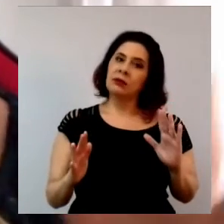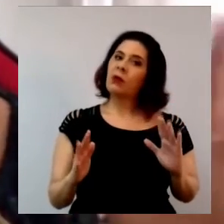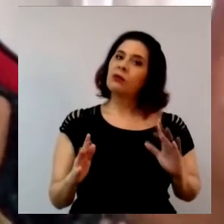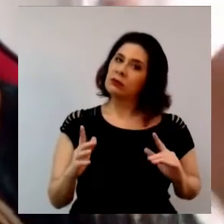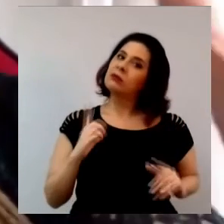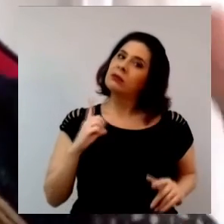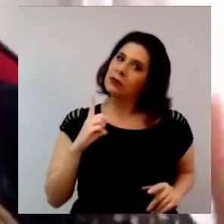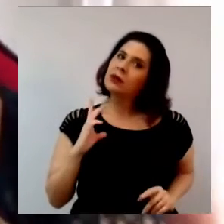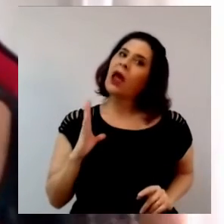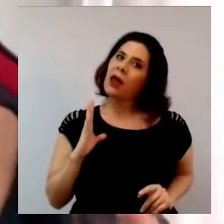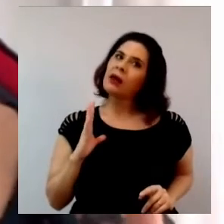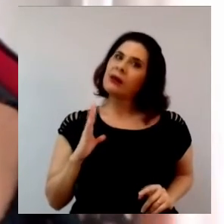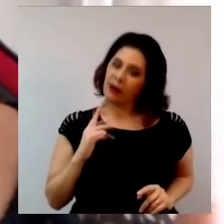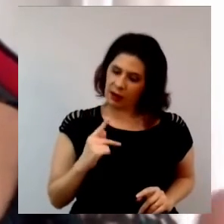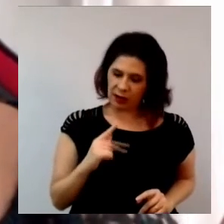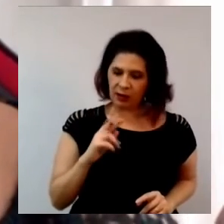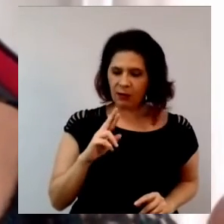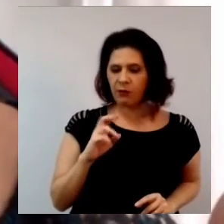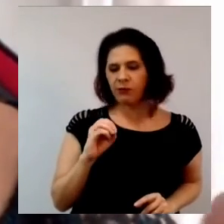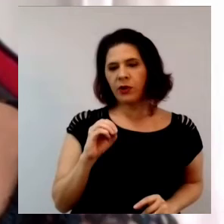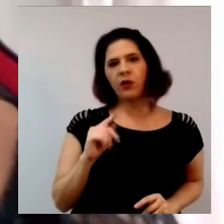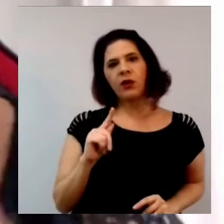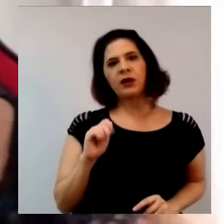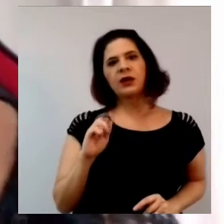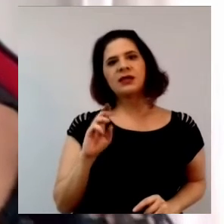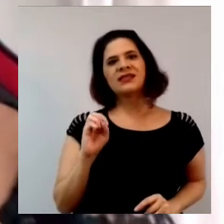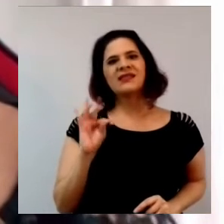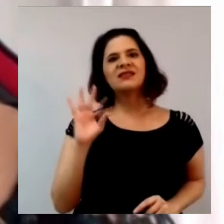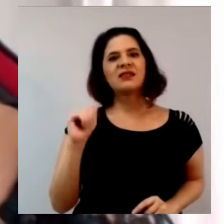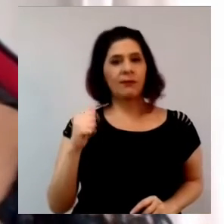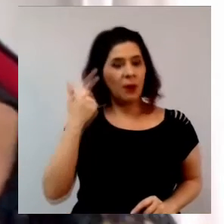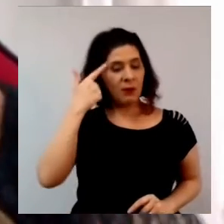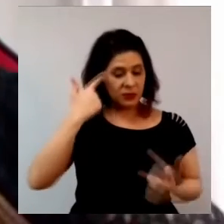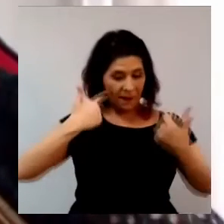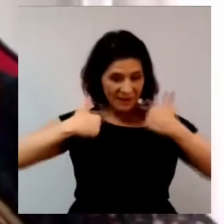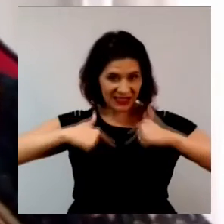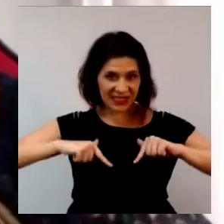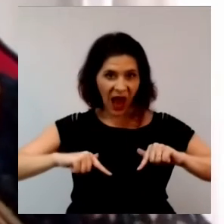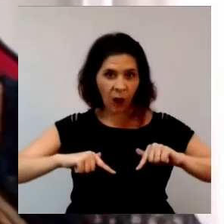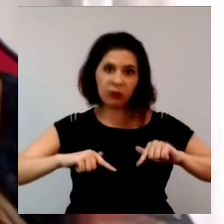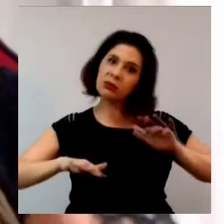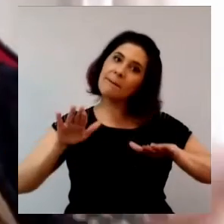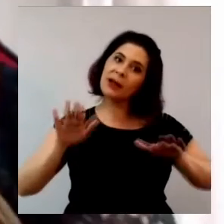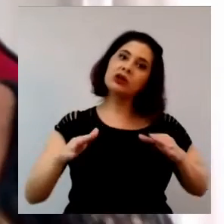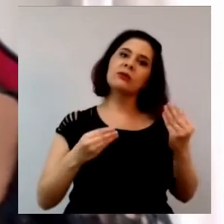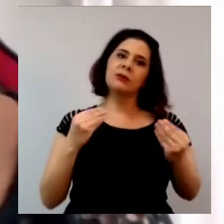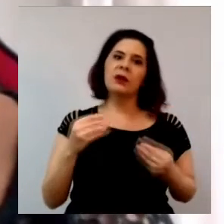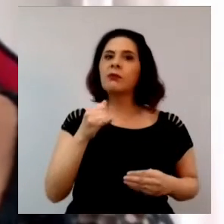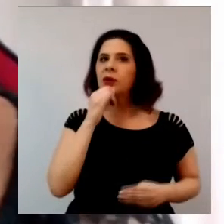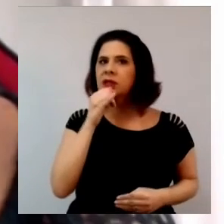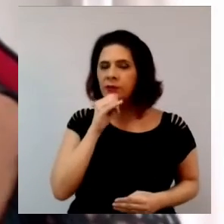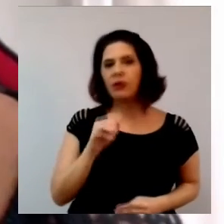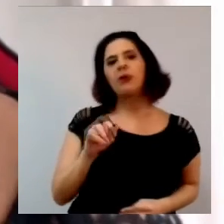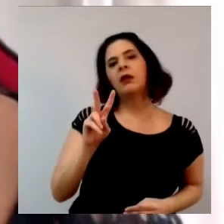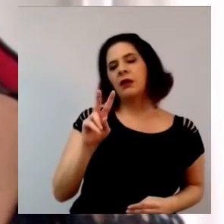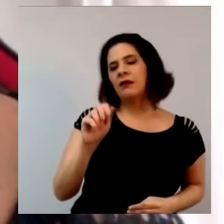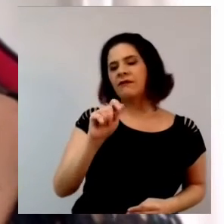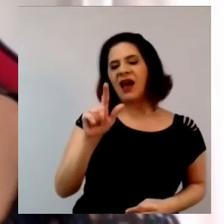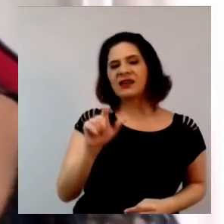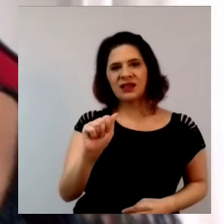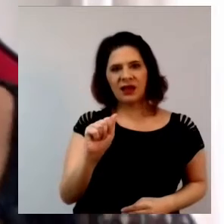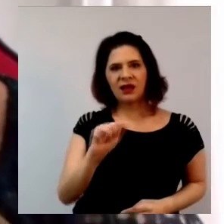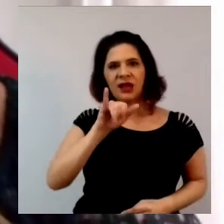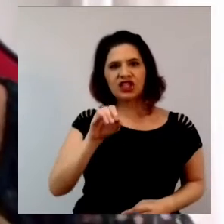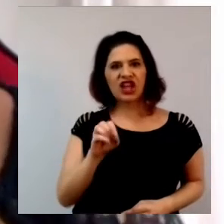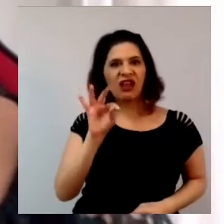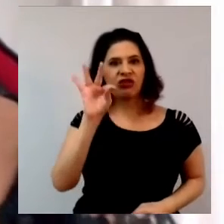o que eu chamo de imparcialidade a partir dali. A gente fez matérias da Vaza Jato, a gente ouviu. Eu acho que vocês também,